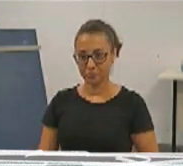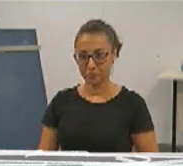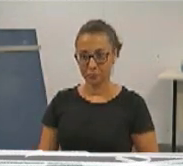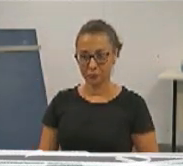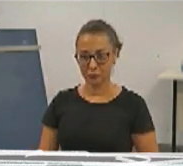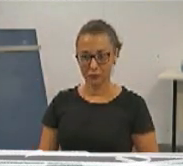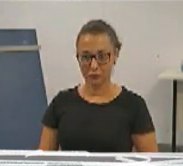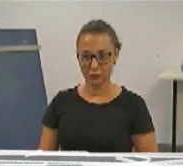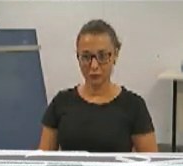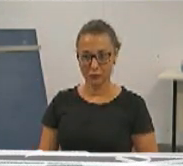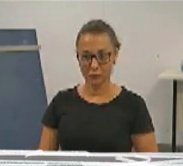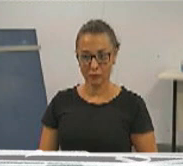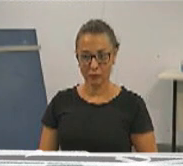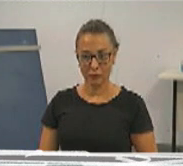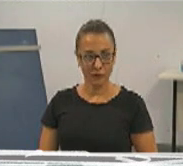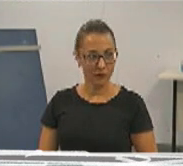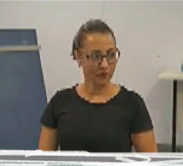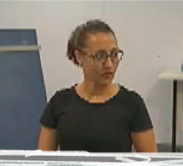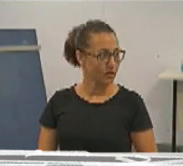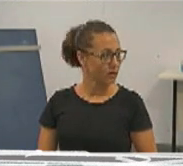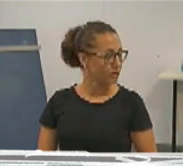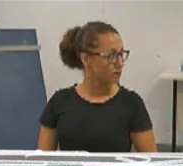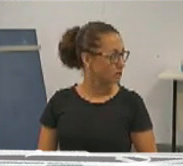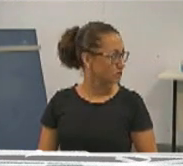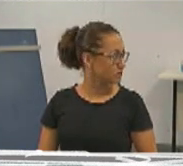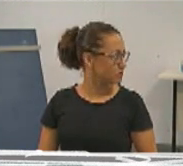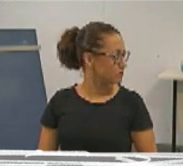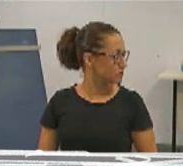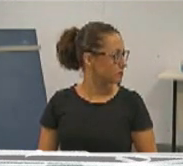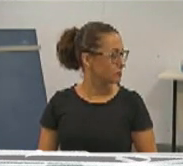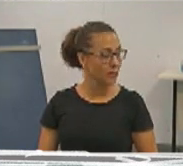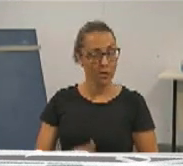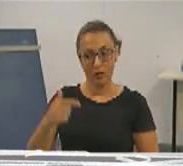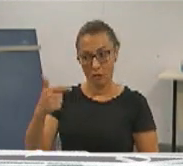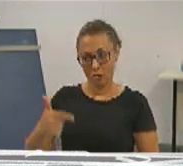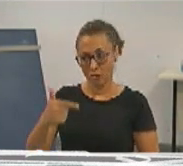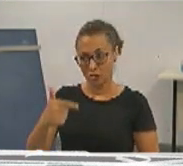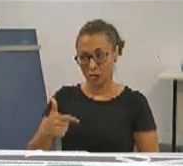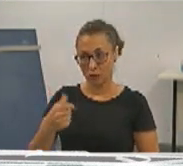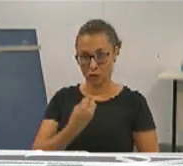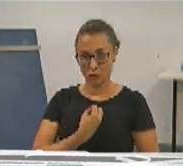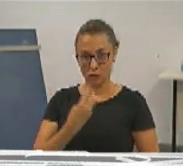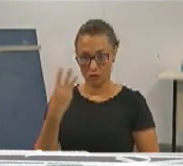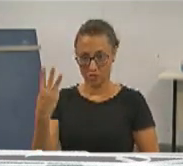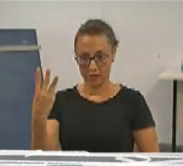para a abertura, para o primeiro bloco. O segundo é o número 3.